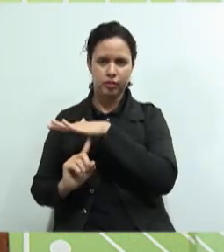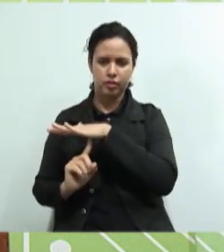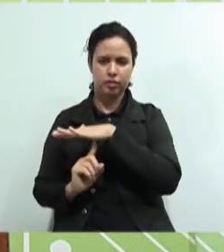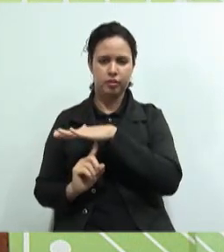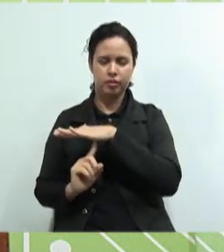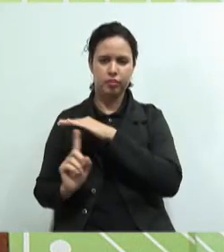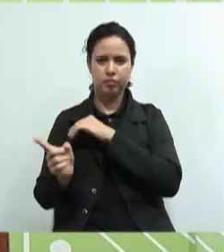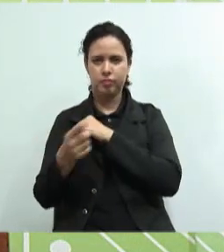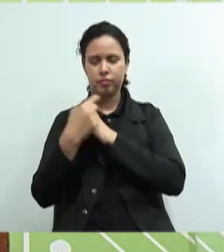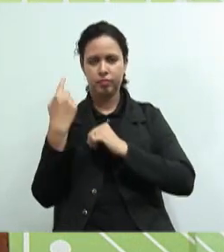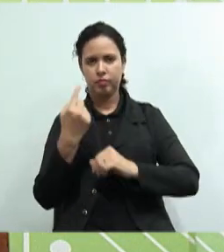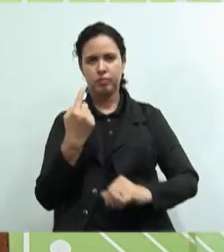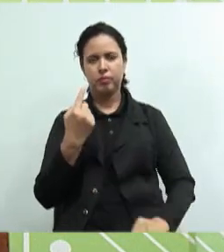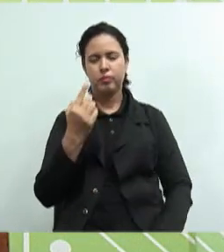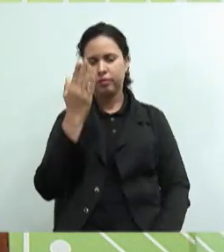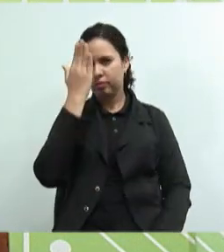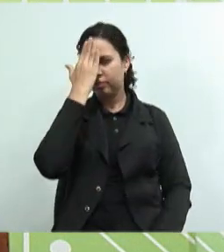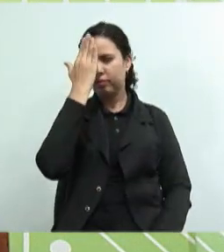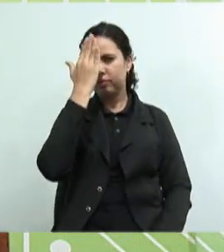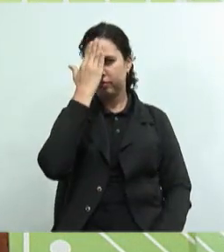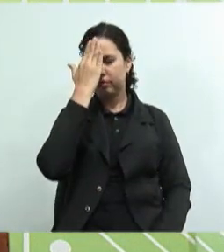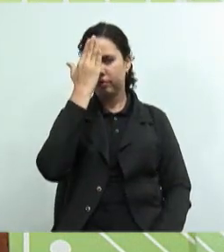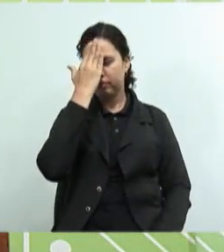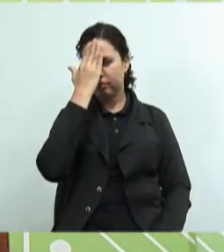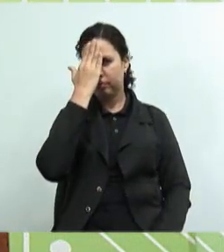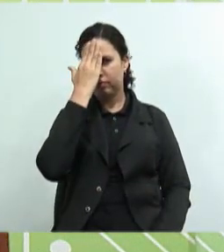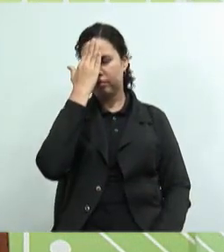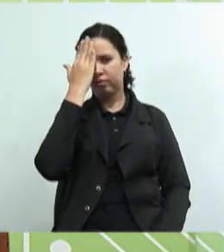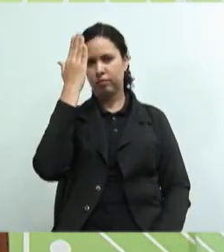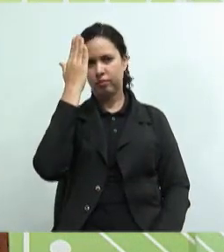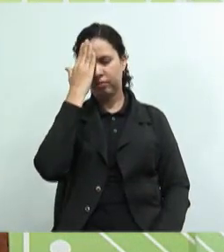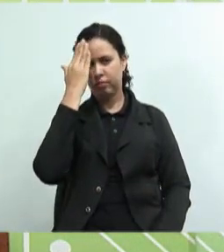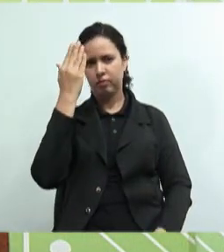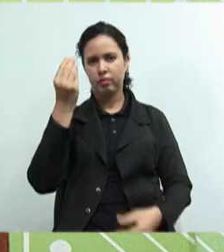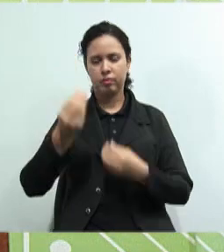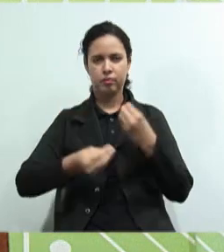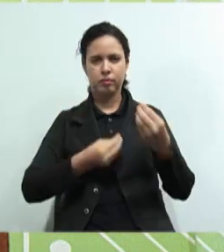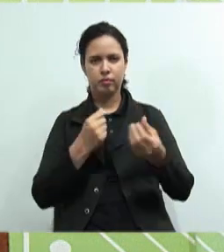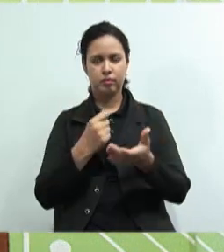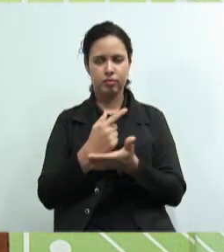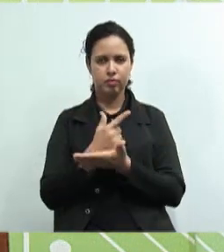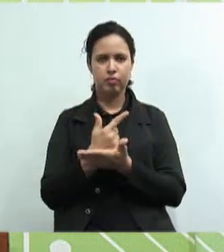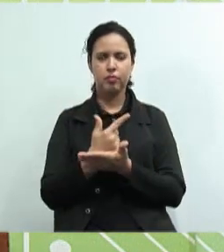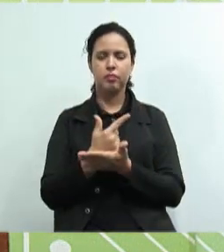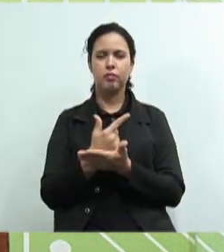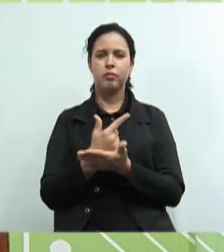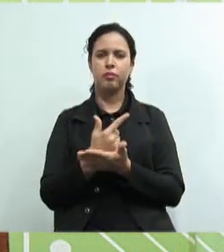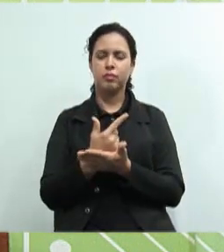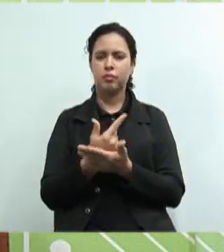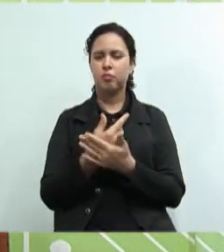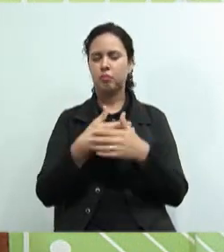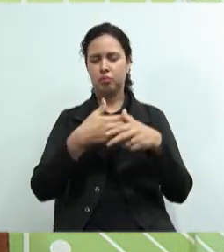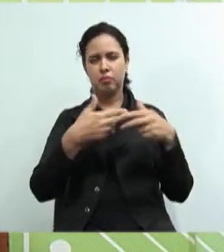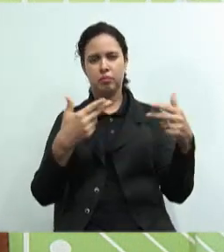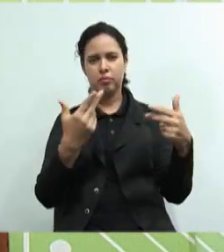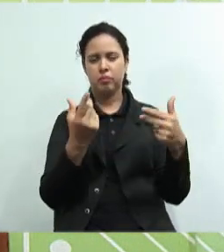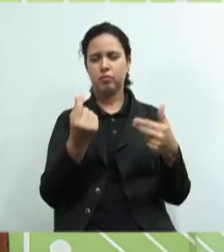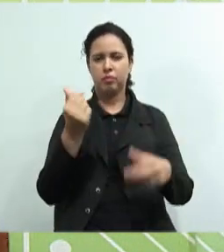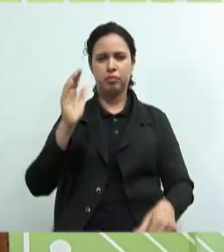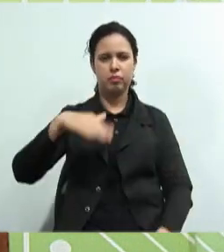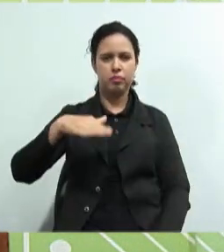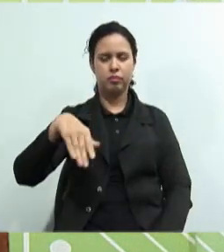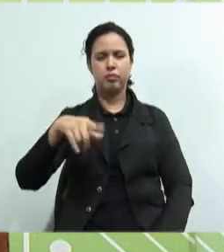como consumidor, muitas vezes já sabe disso. Você sabe onde encontrar pamonha mais barato, caldo de cana mais barato. É